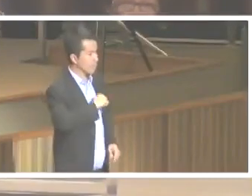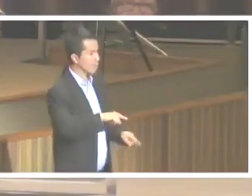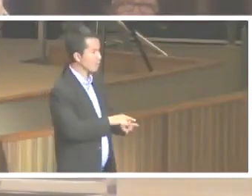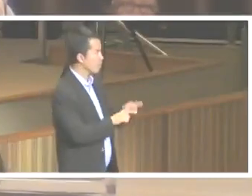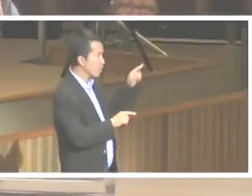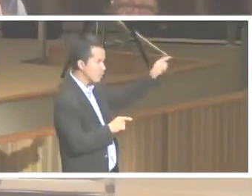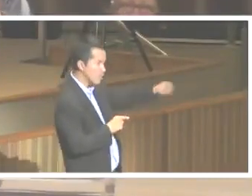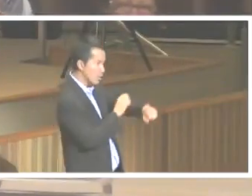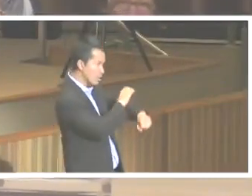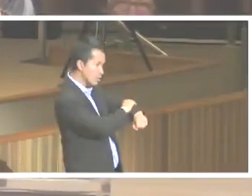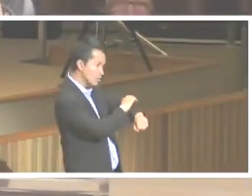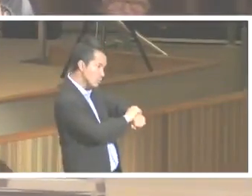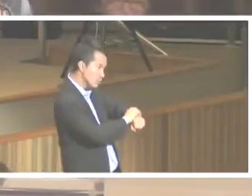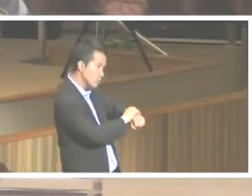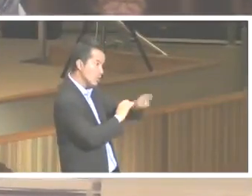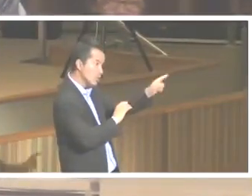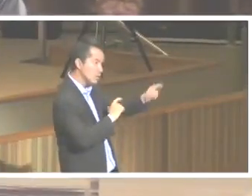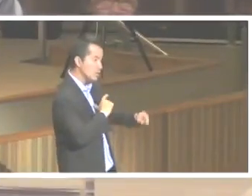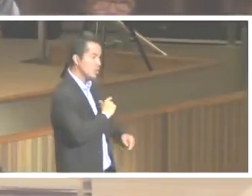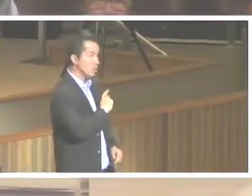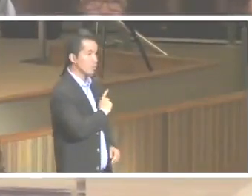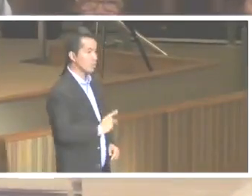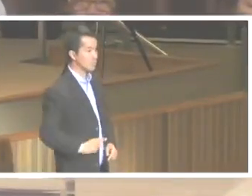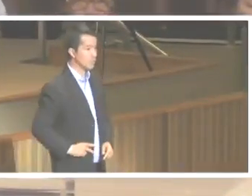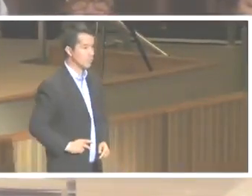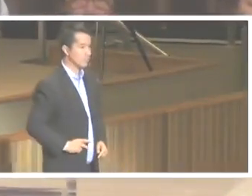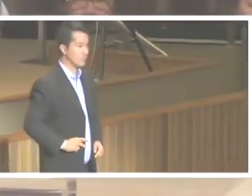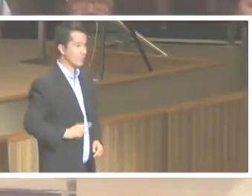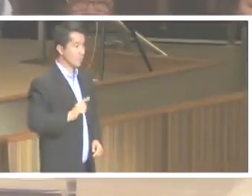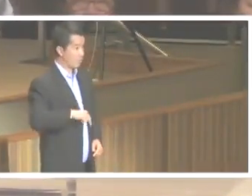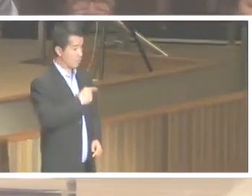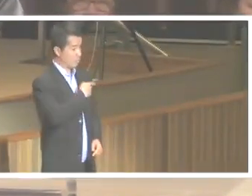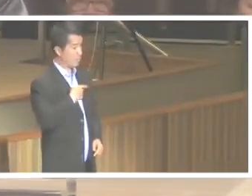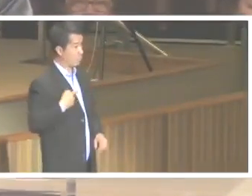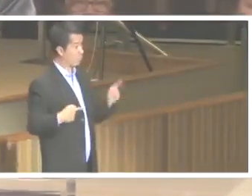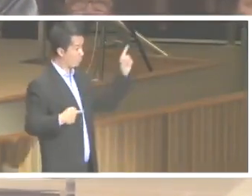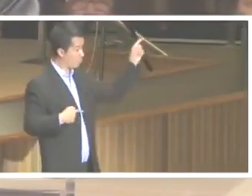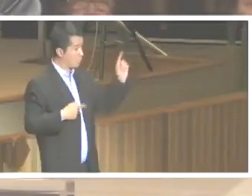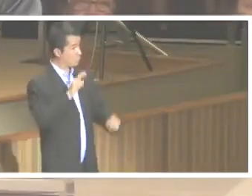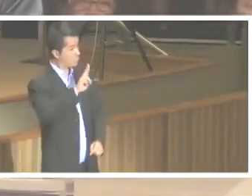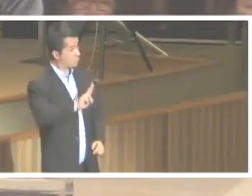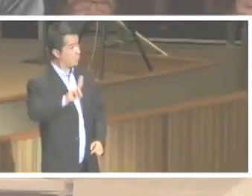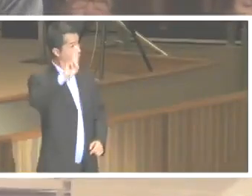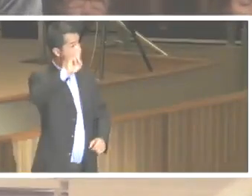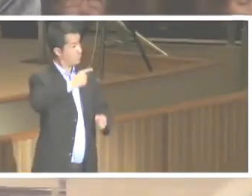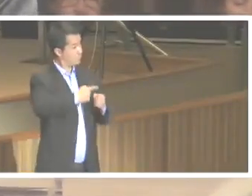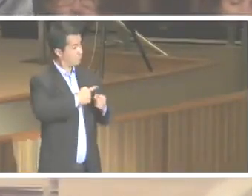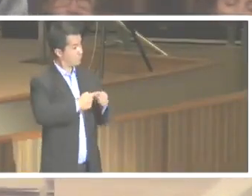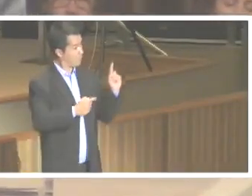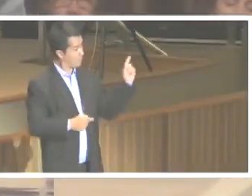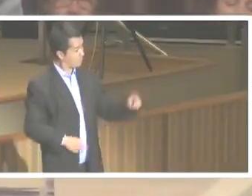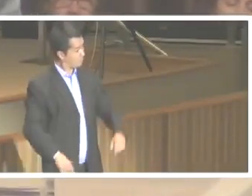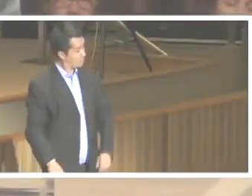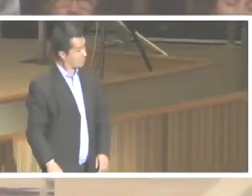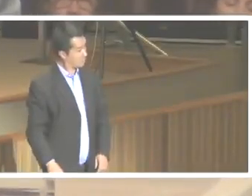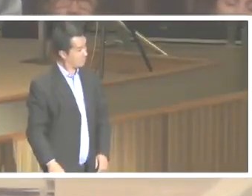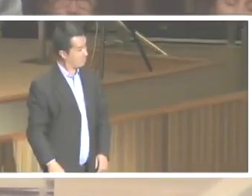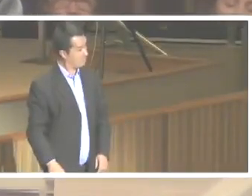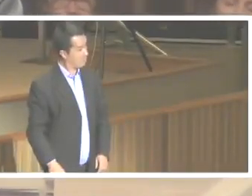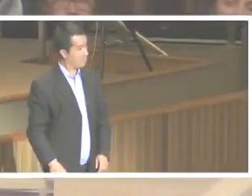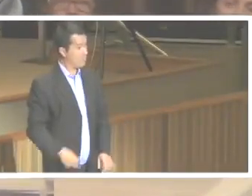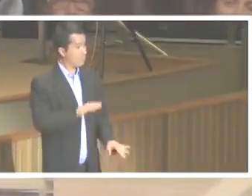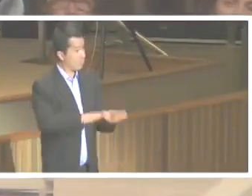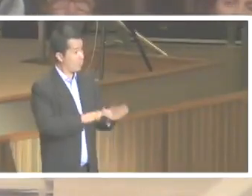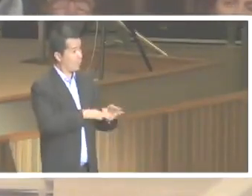estado do paraná é o pastor presidente da igreja de umuarama então talvez ele tivesse lado